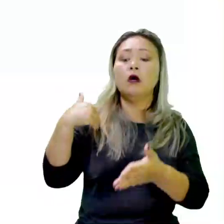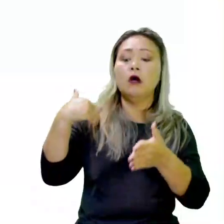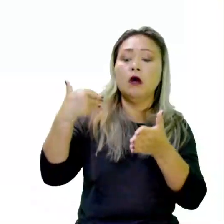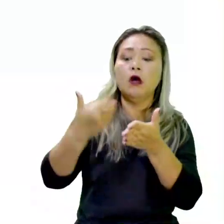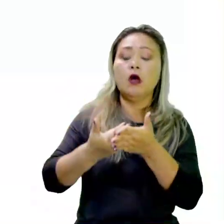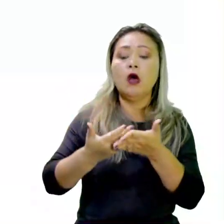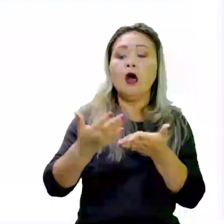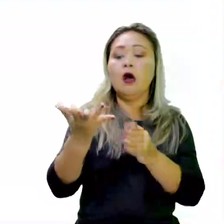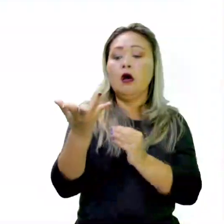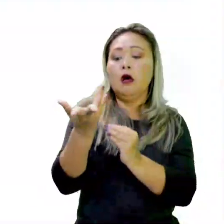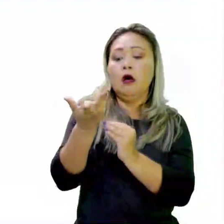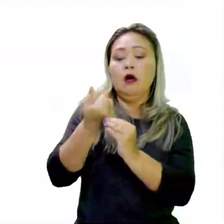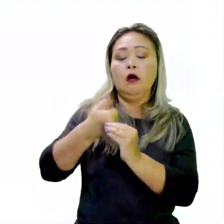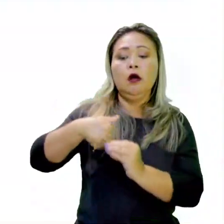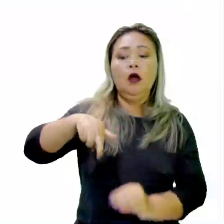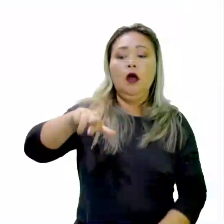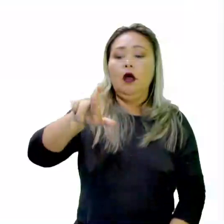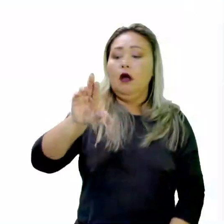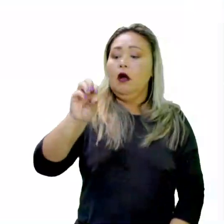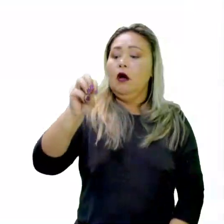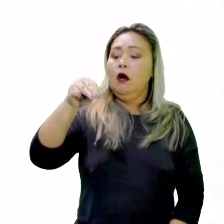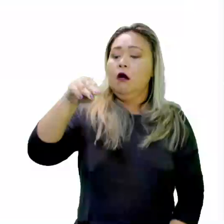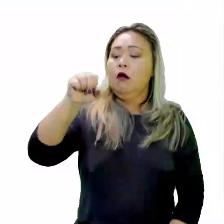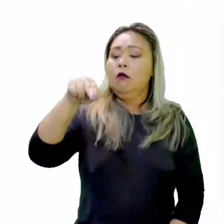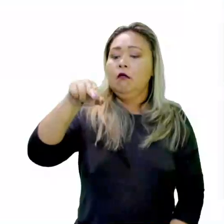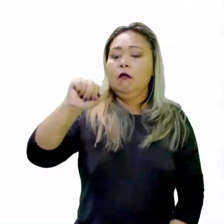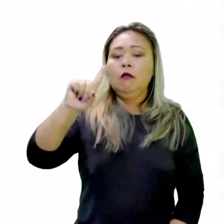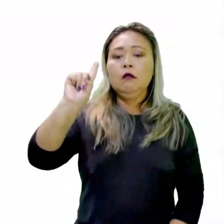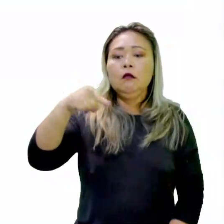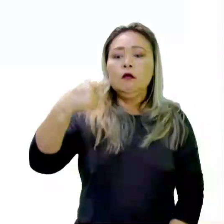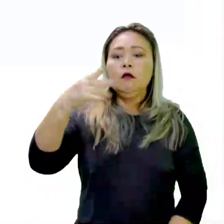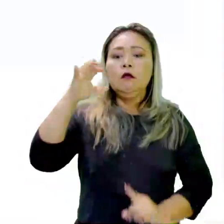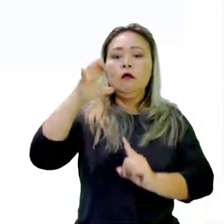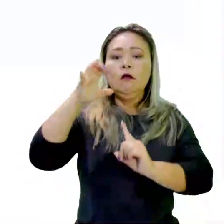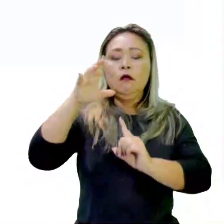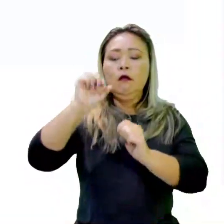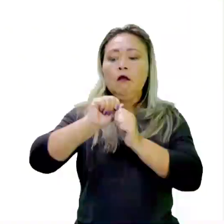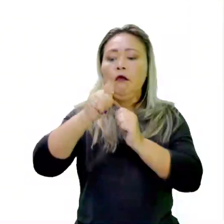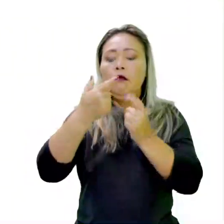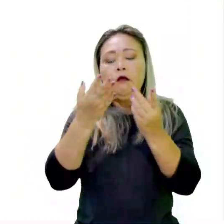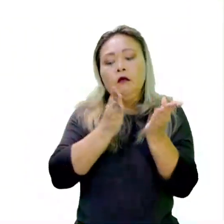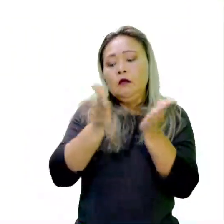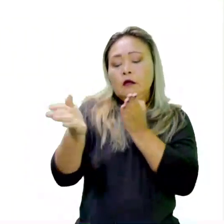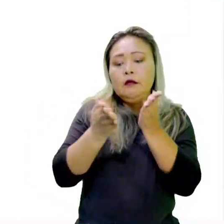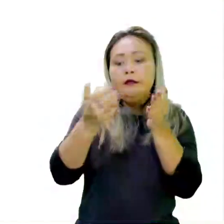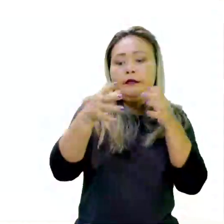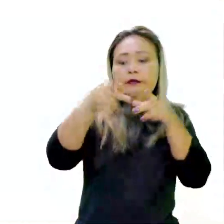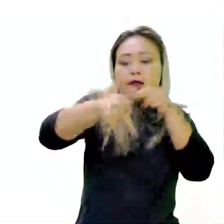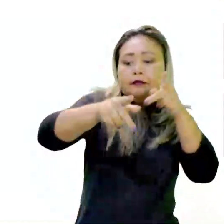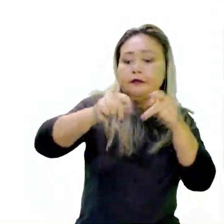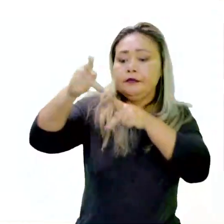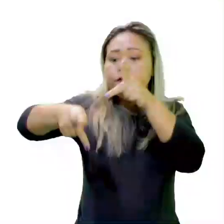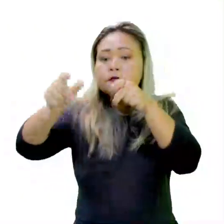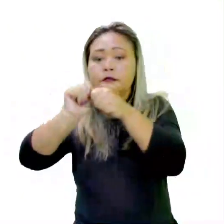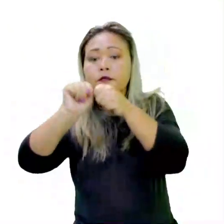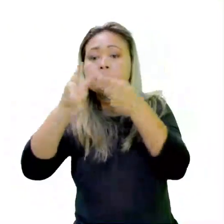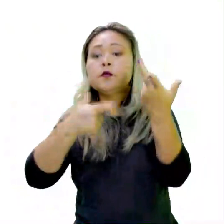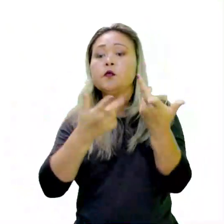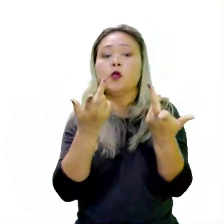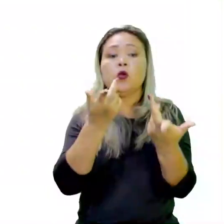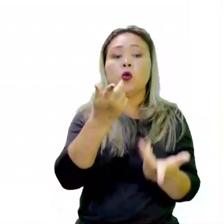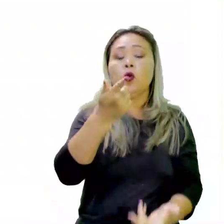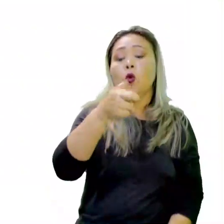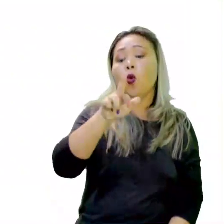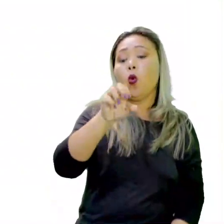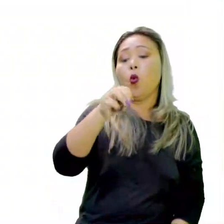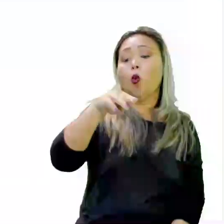arte romana. A arte romana ela foi tremendamente influenciada pelos gregos. É interessante, porque os romanos eles